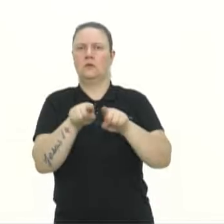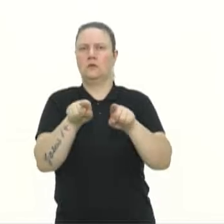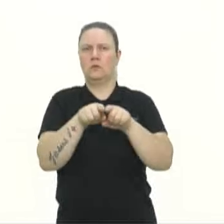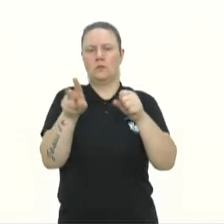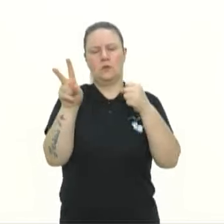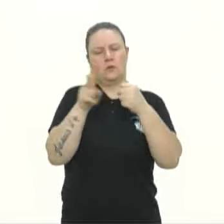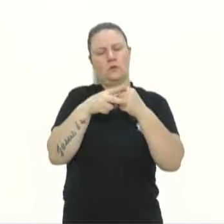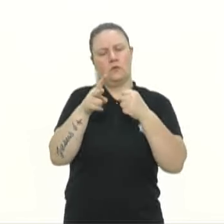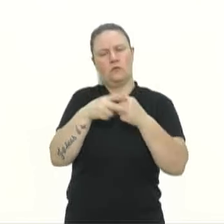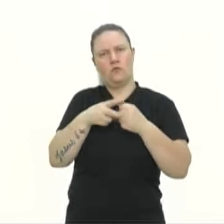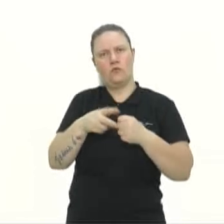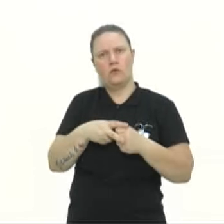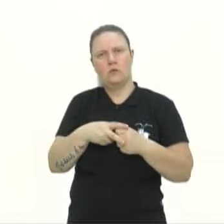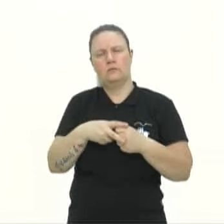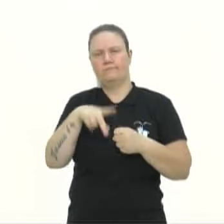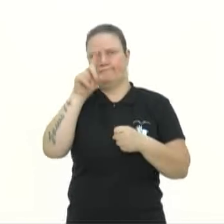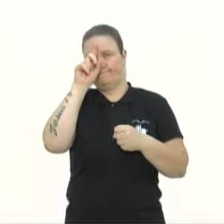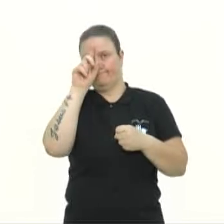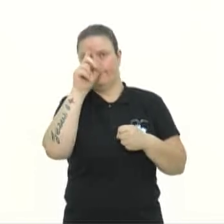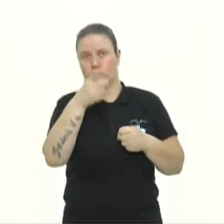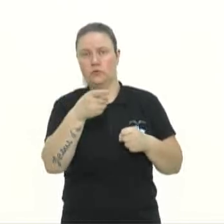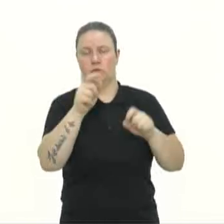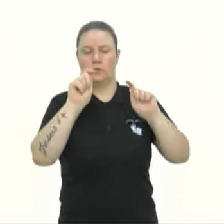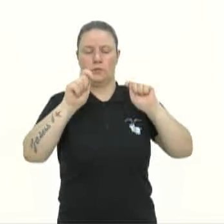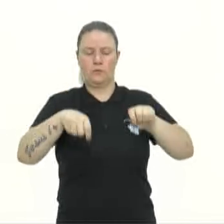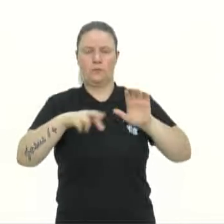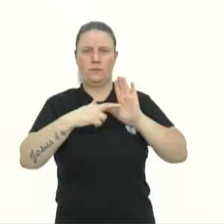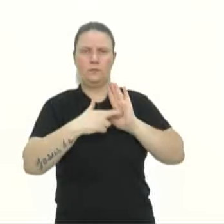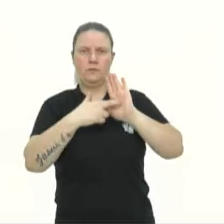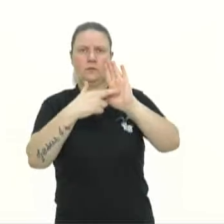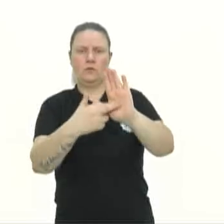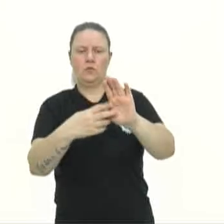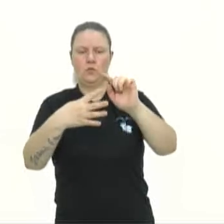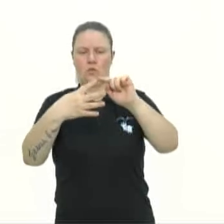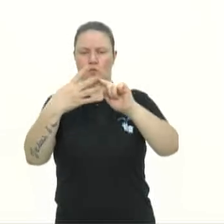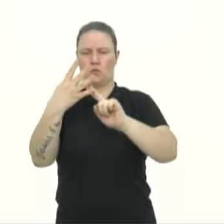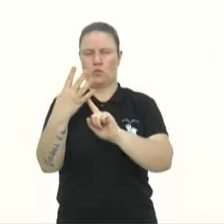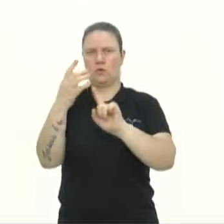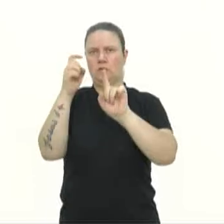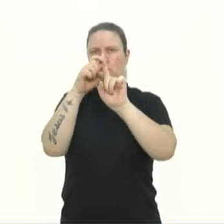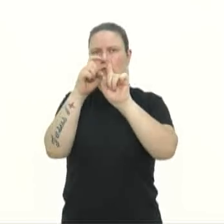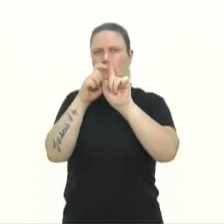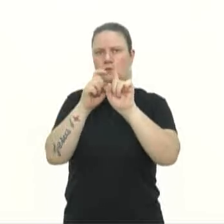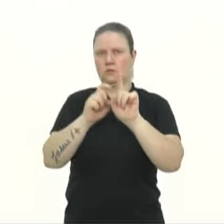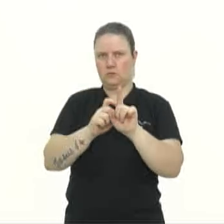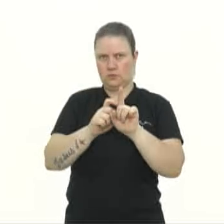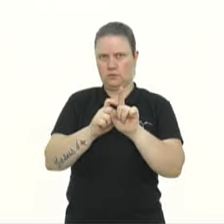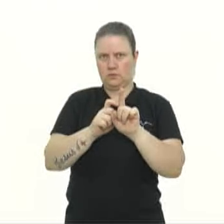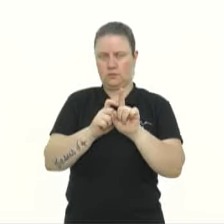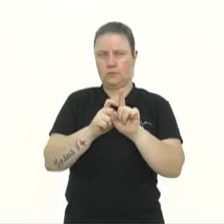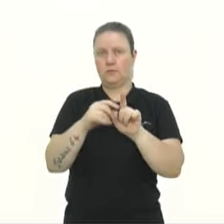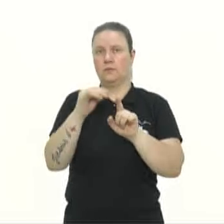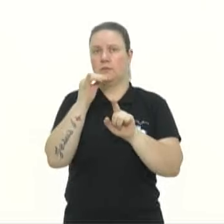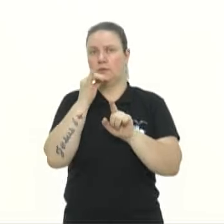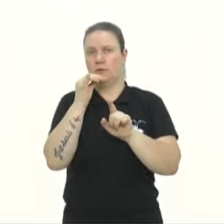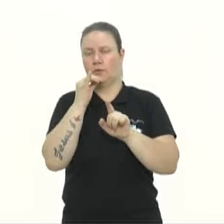modo imperativo. Podem ser representadas por 4 tipos. Vejamos. Por exemplo, sons